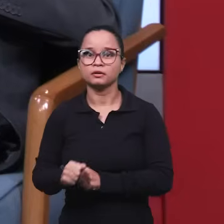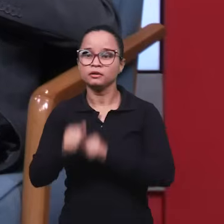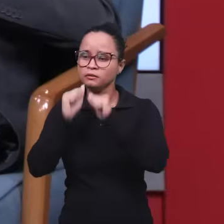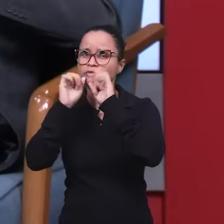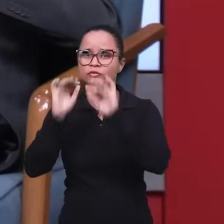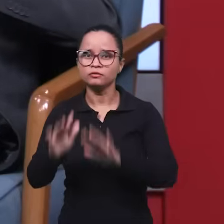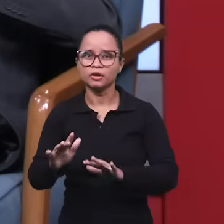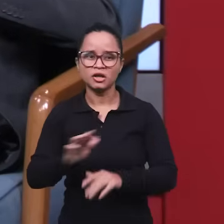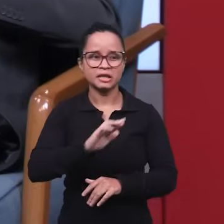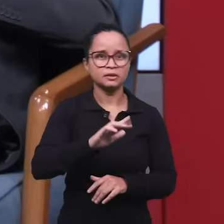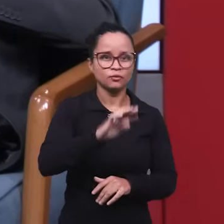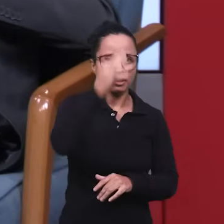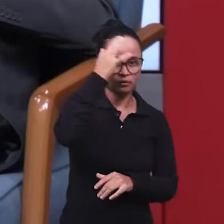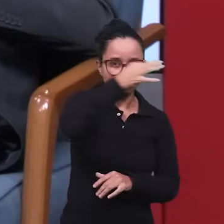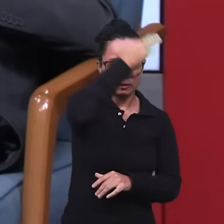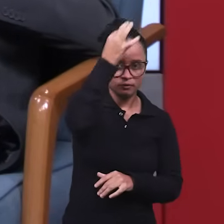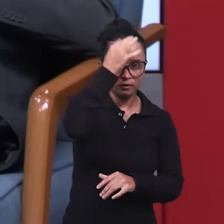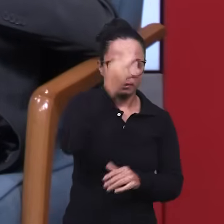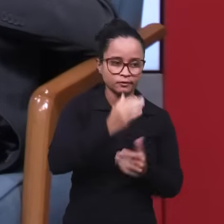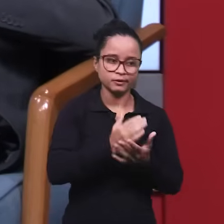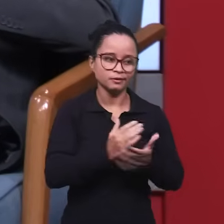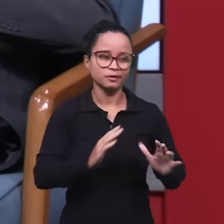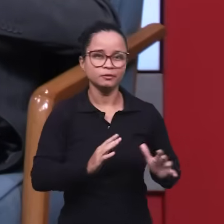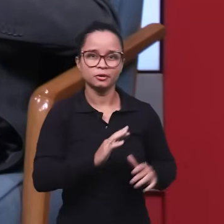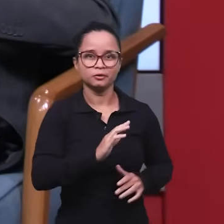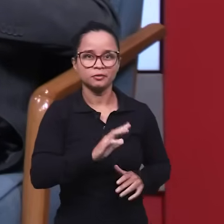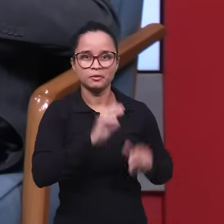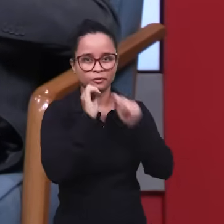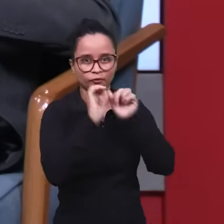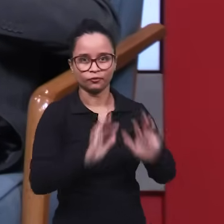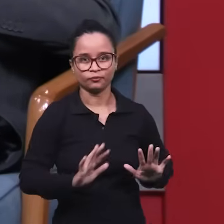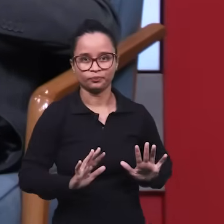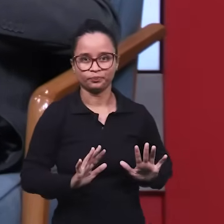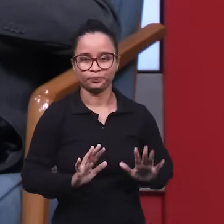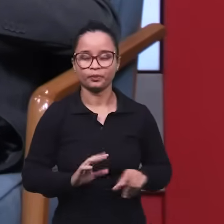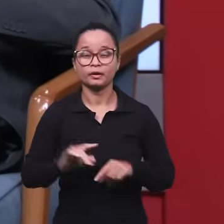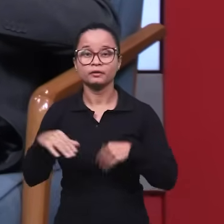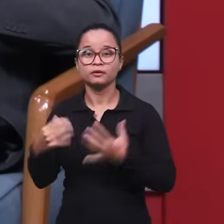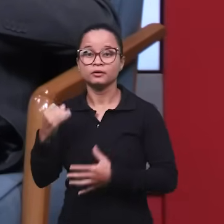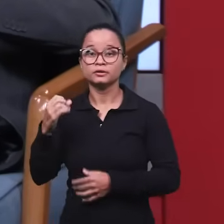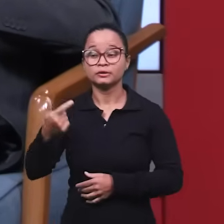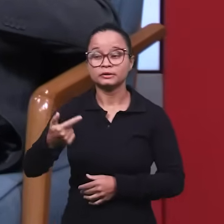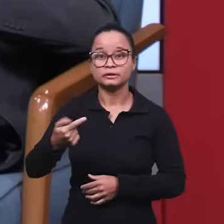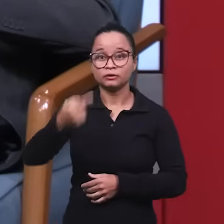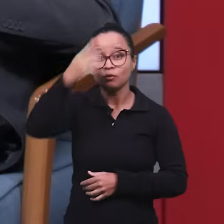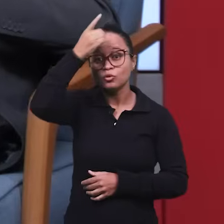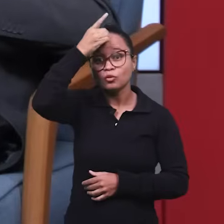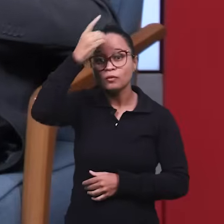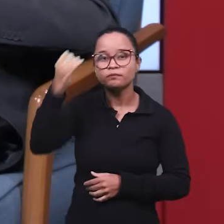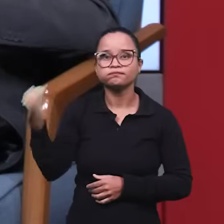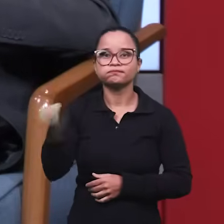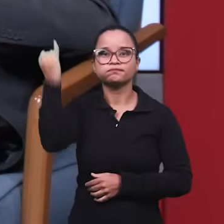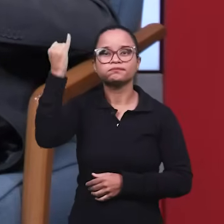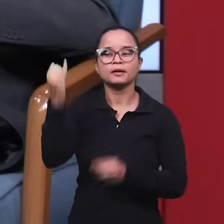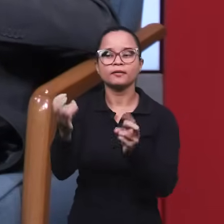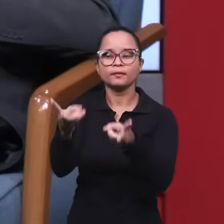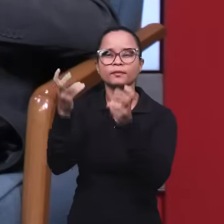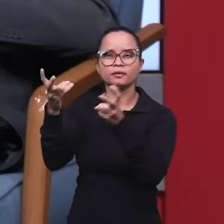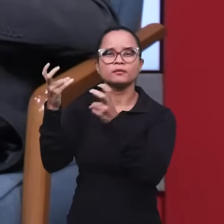é do Espírito Santo não edifica. Então, o sétimo dom é importante porque aí vai identificar